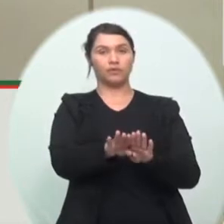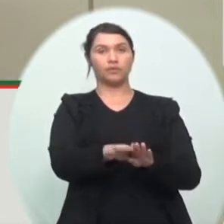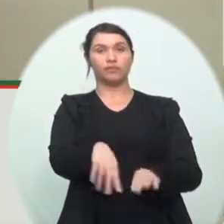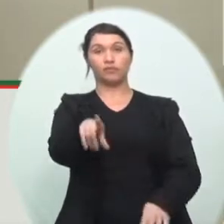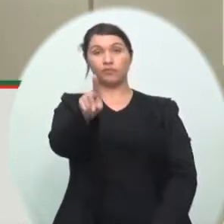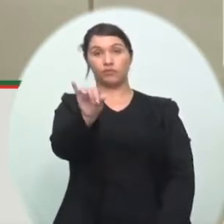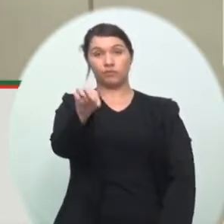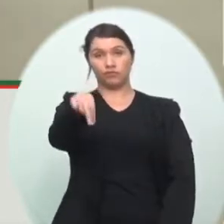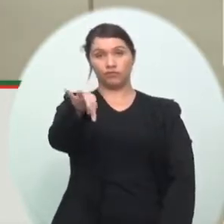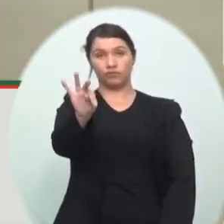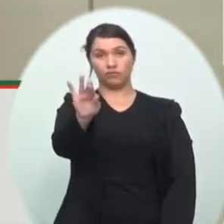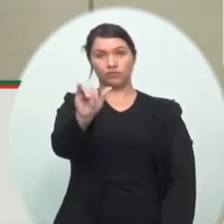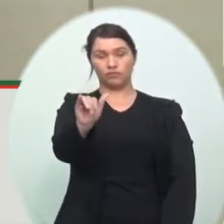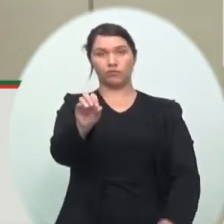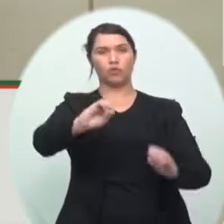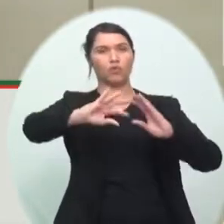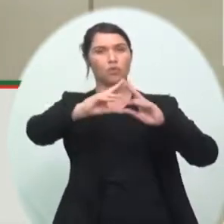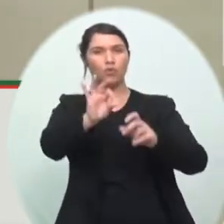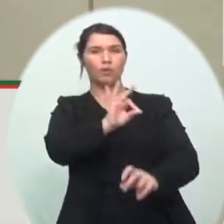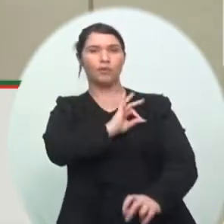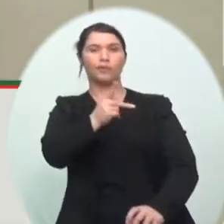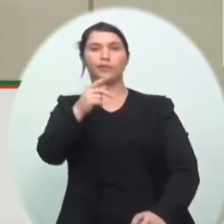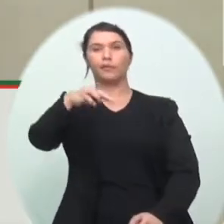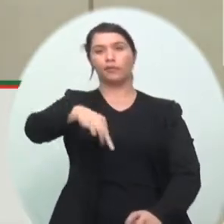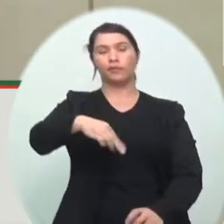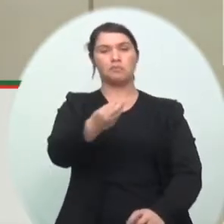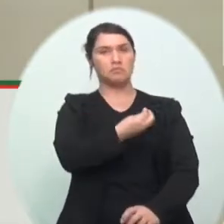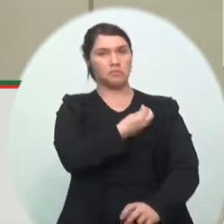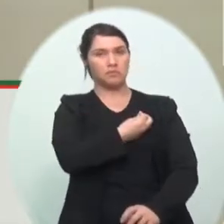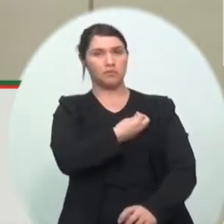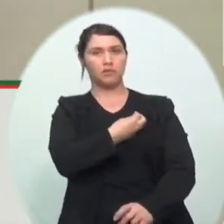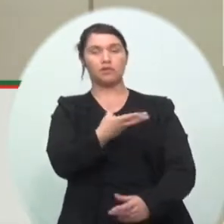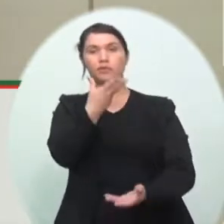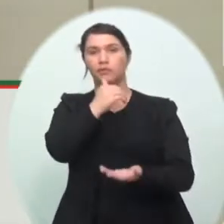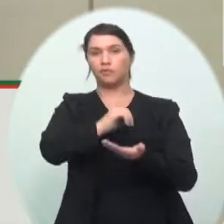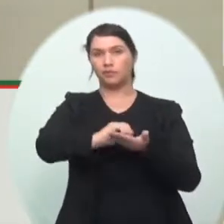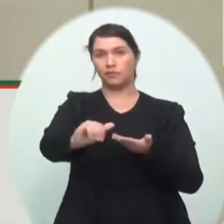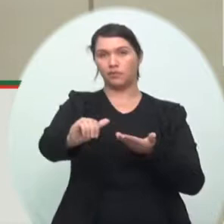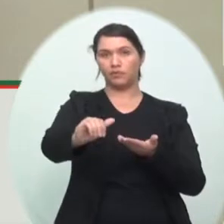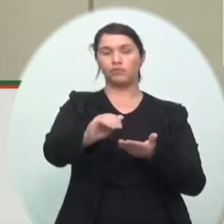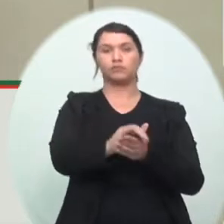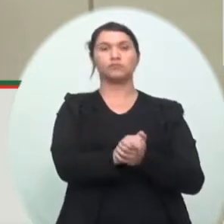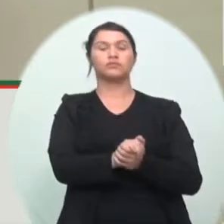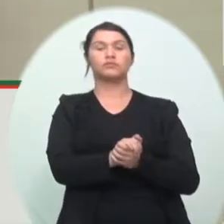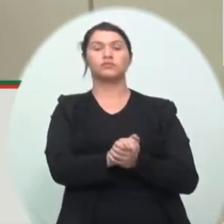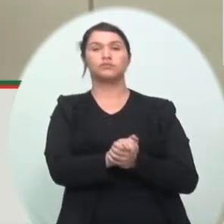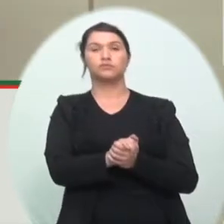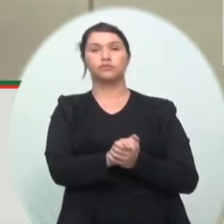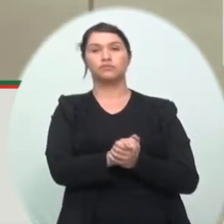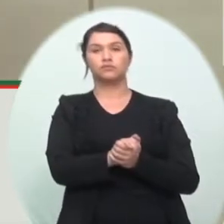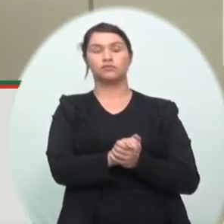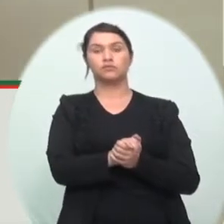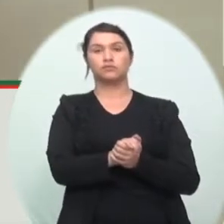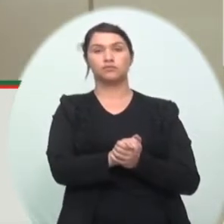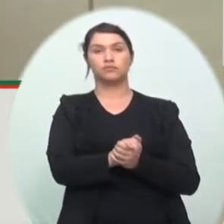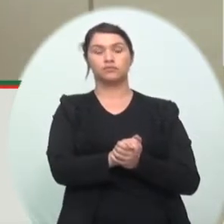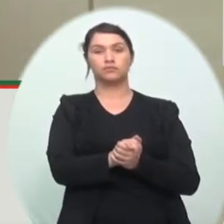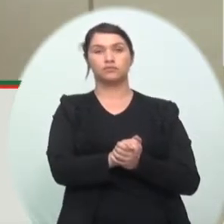Dimitri, todos os policiais militares aqui, nosso secretário de Assistência Social do município de Criciúma.